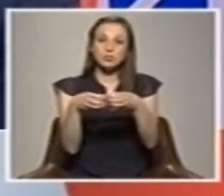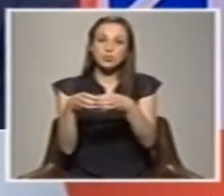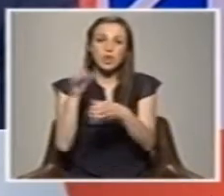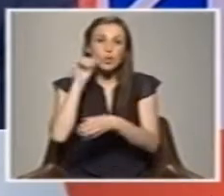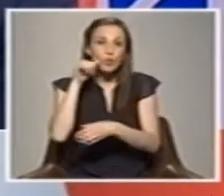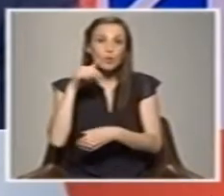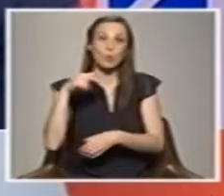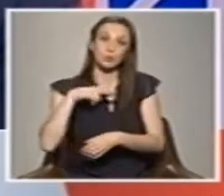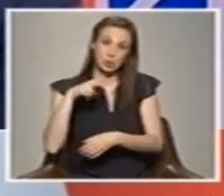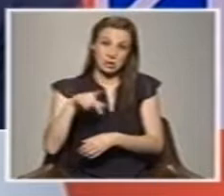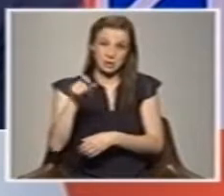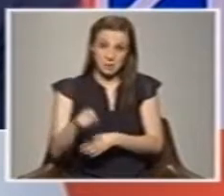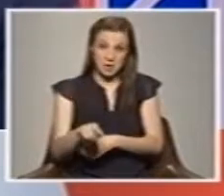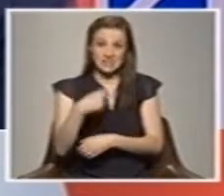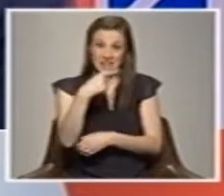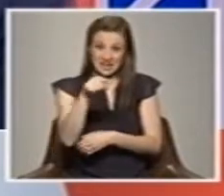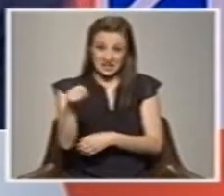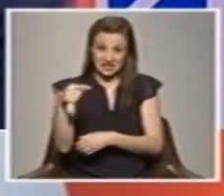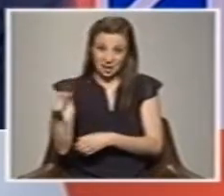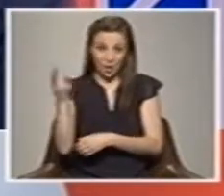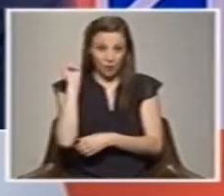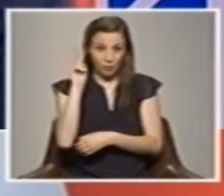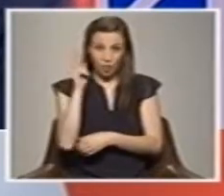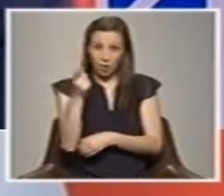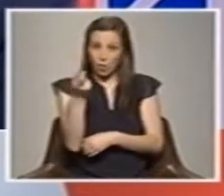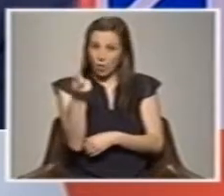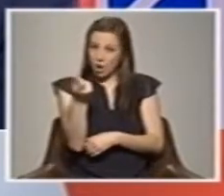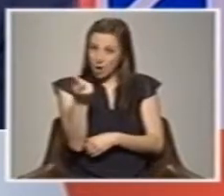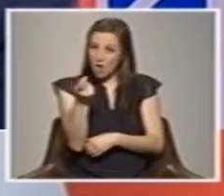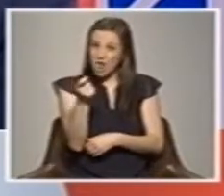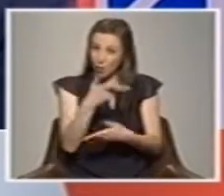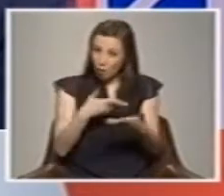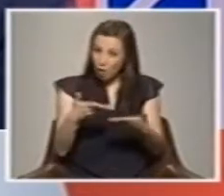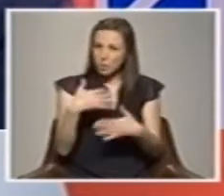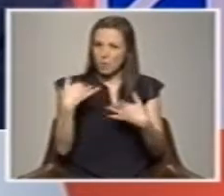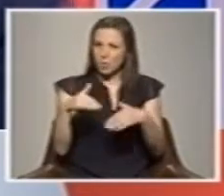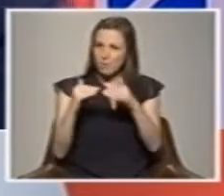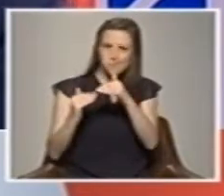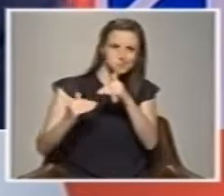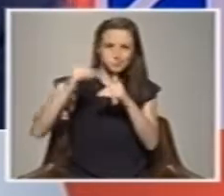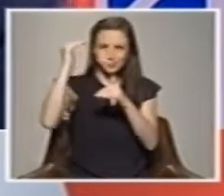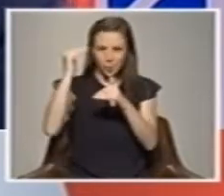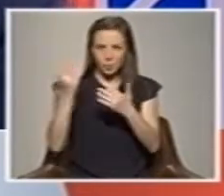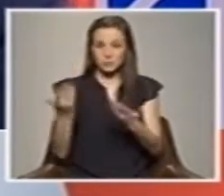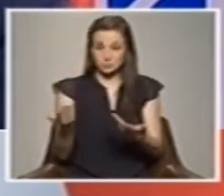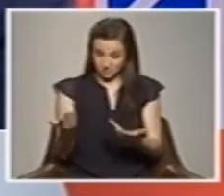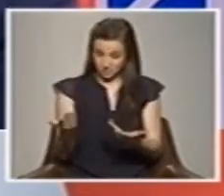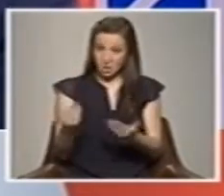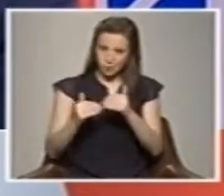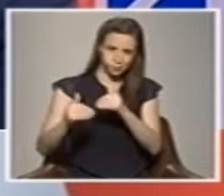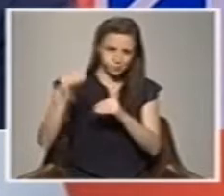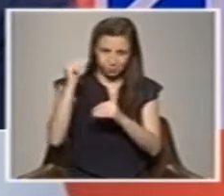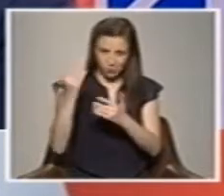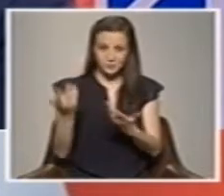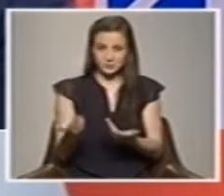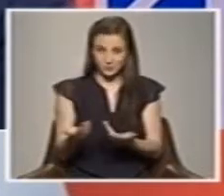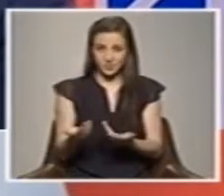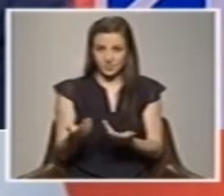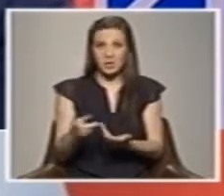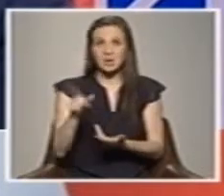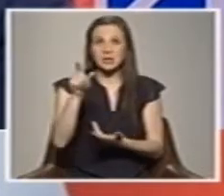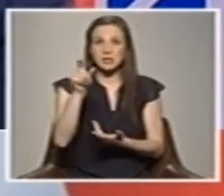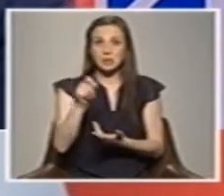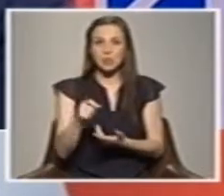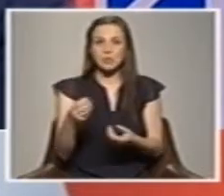portugueses têm, e que têm um valor económico muito superior àquele que os seus diferentes agentes acham que têm, na forma como